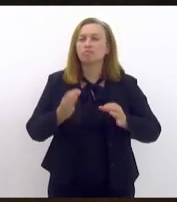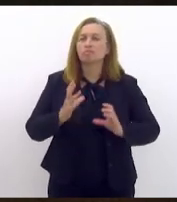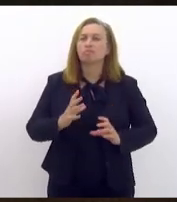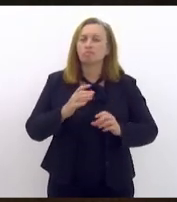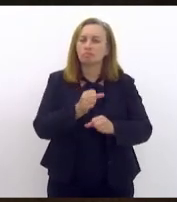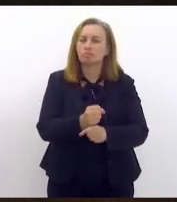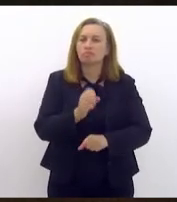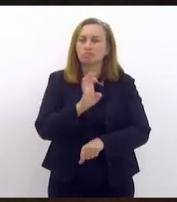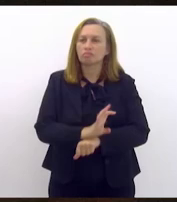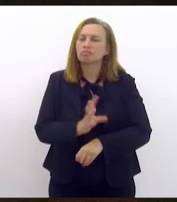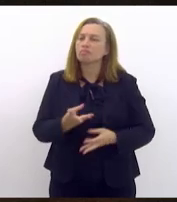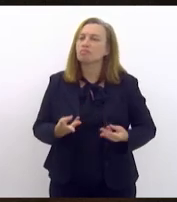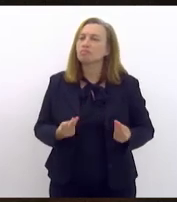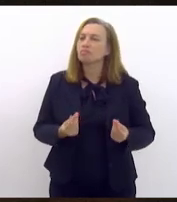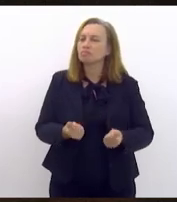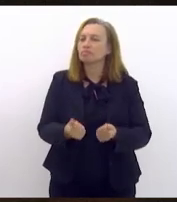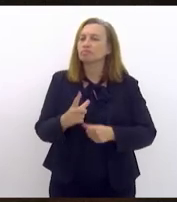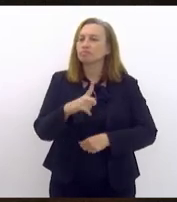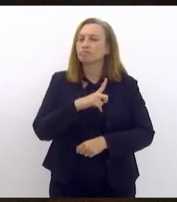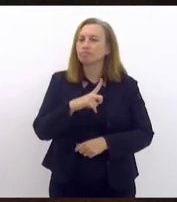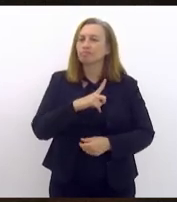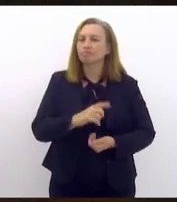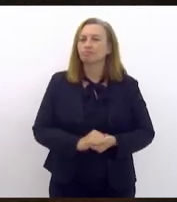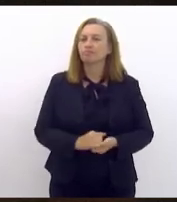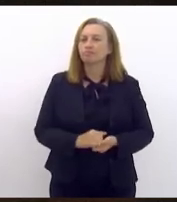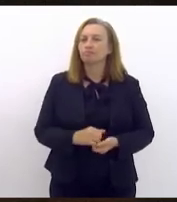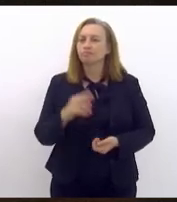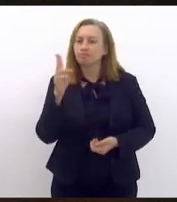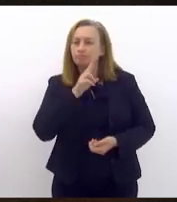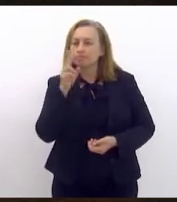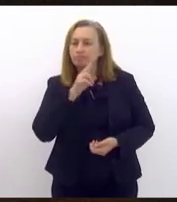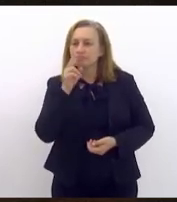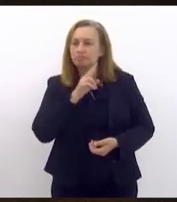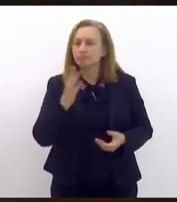tenha sensibilidade e tente